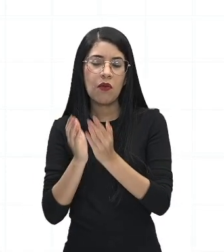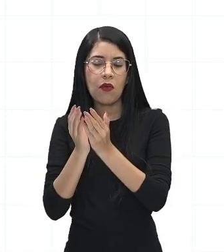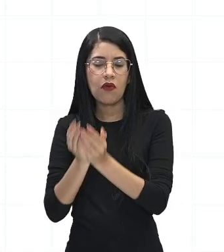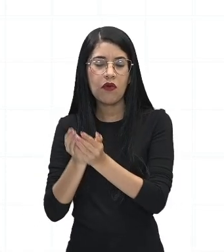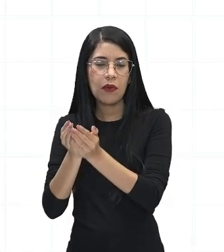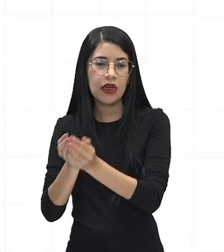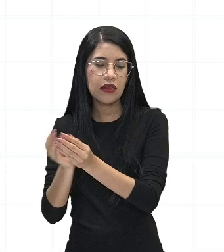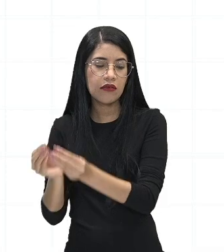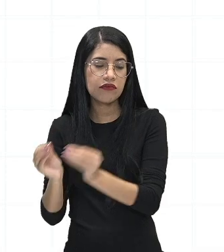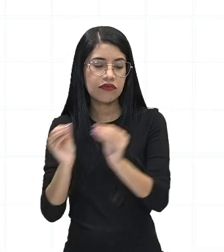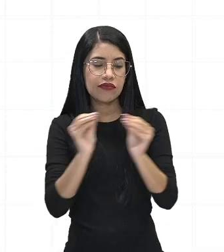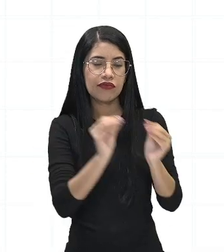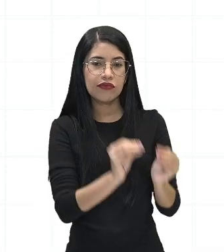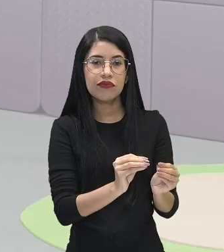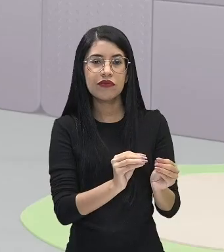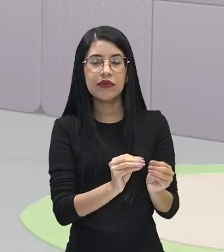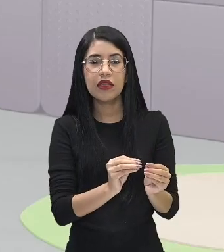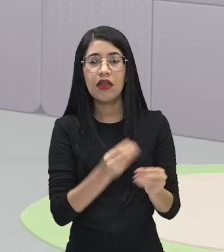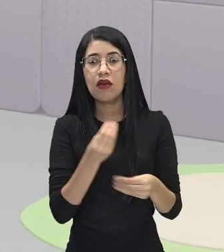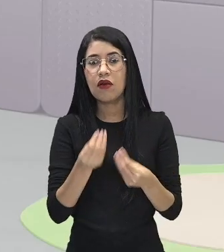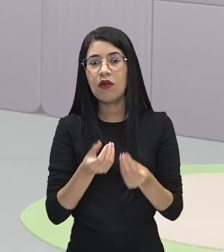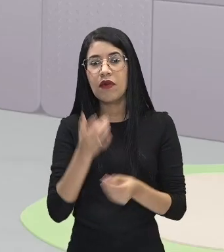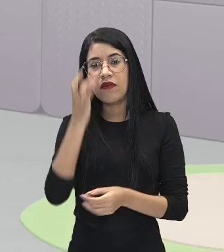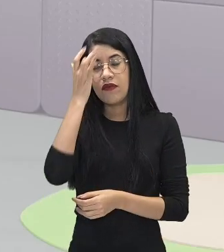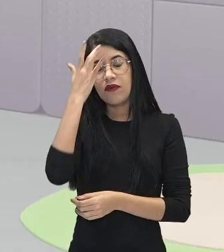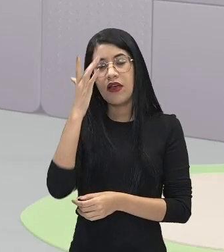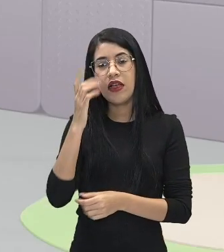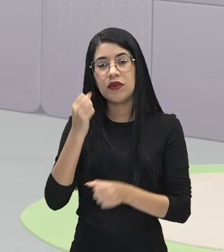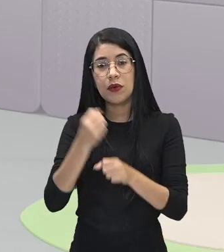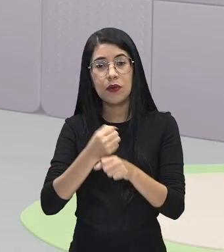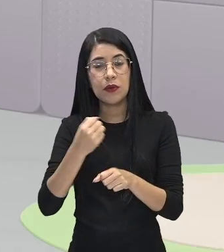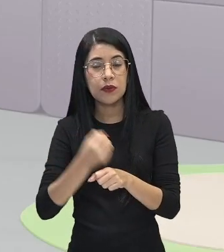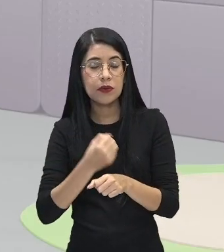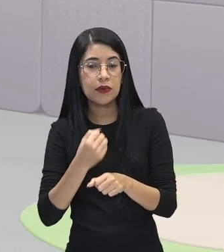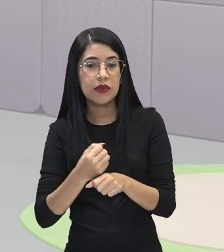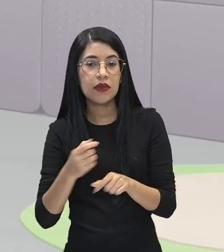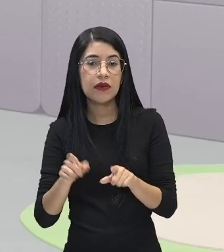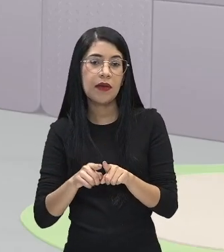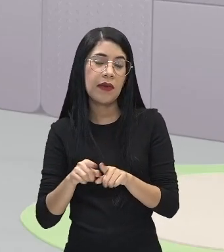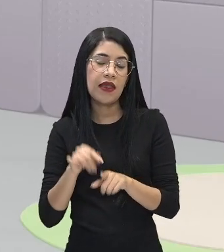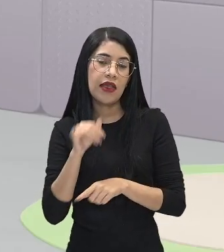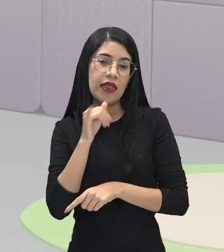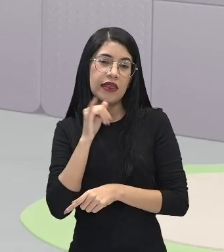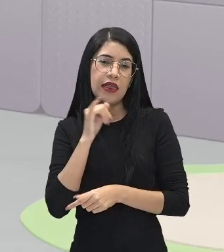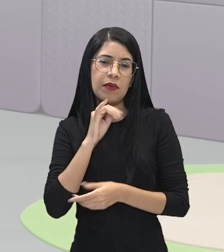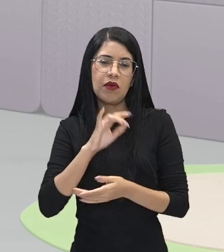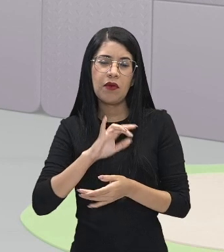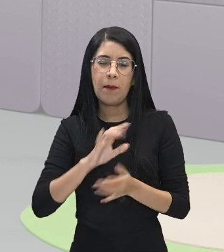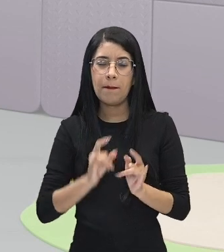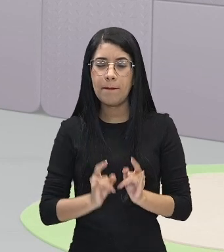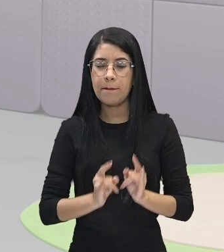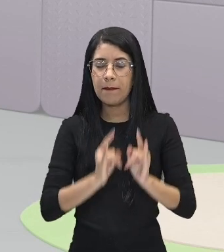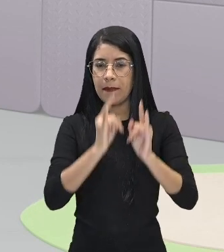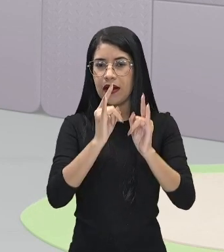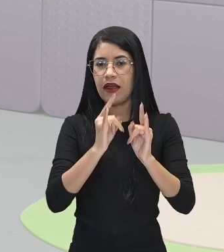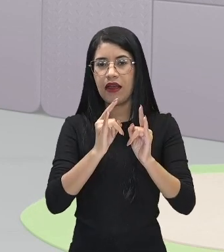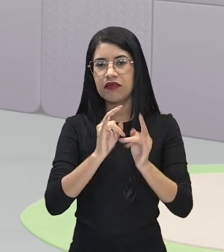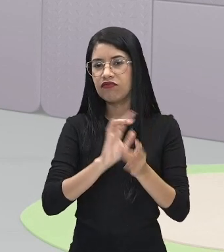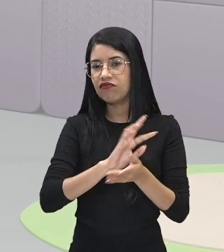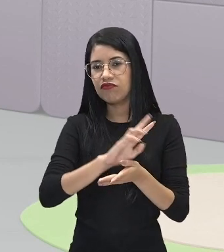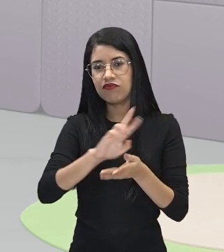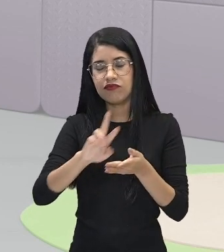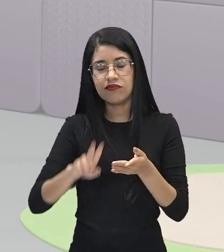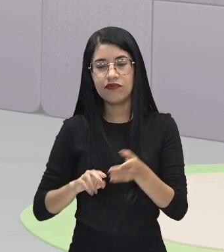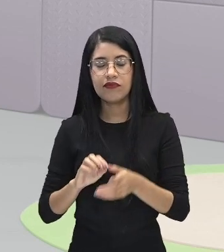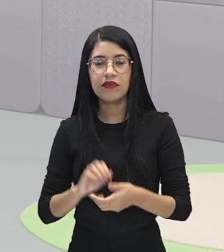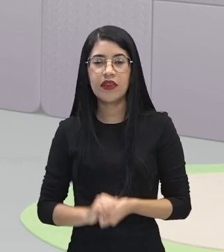ele poderia ali facilitar a construção, né, por exemplo, de algum prédio ou etc. E